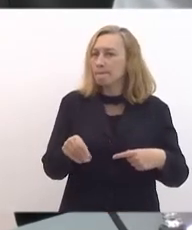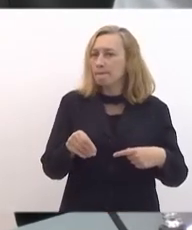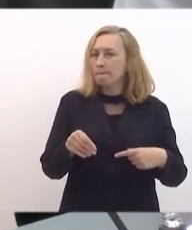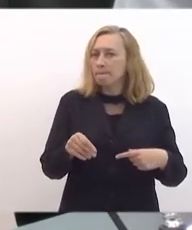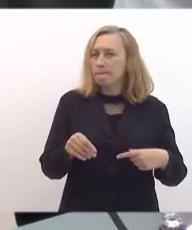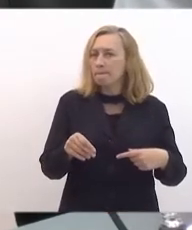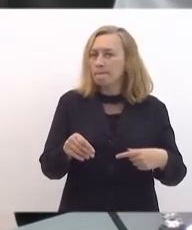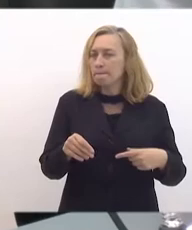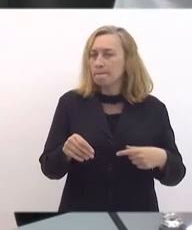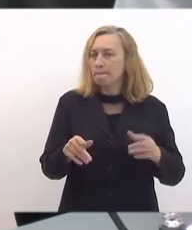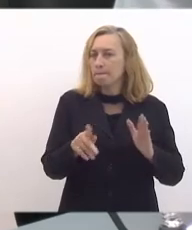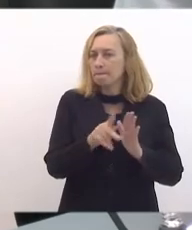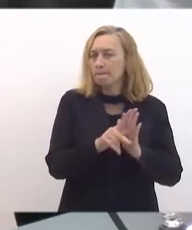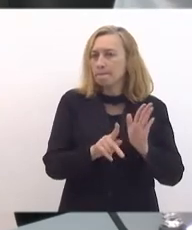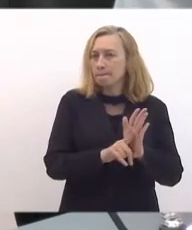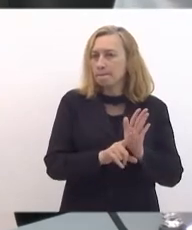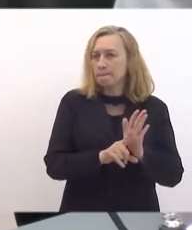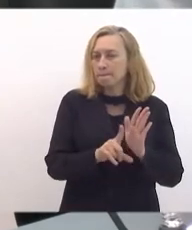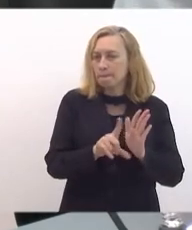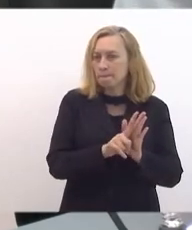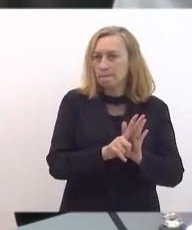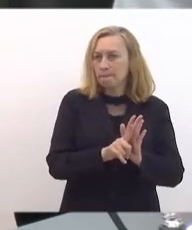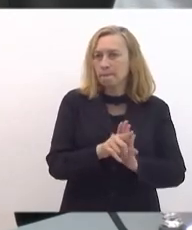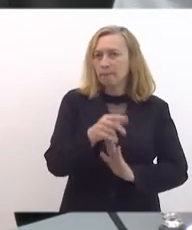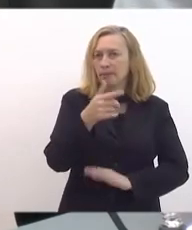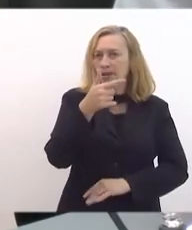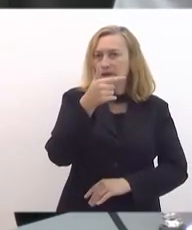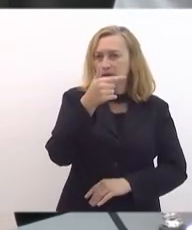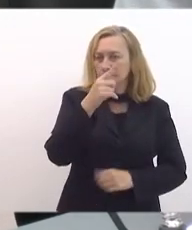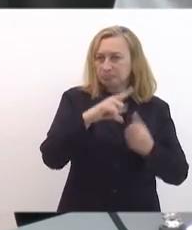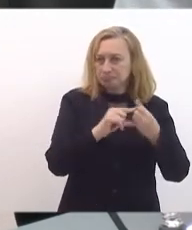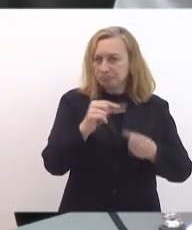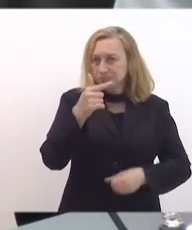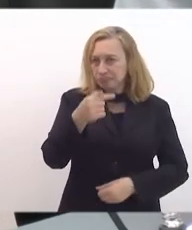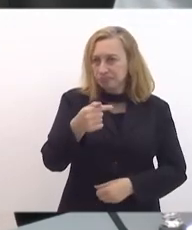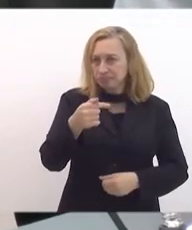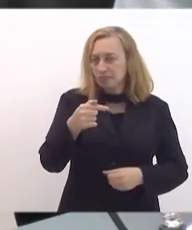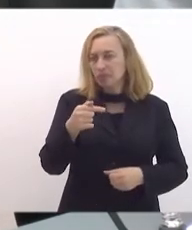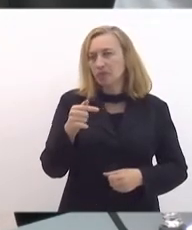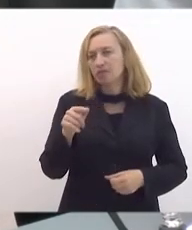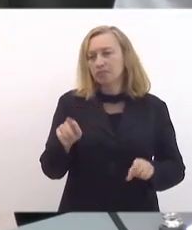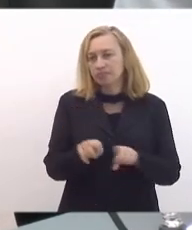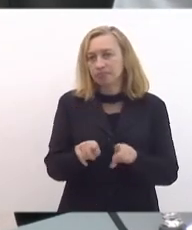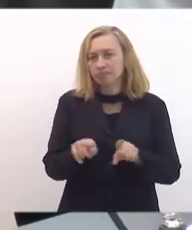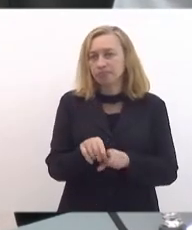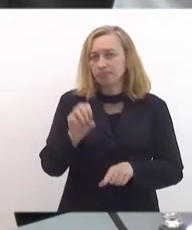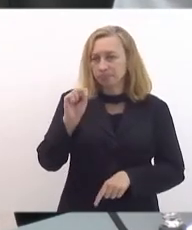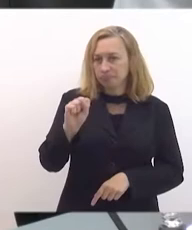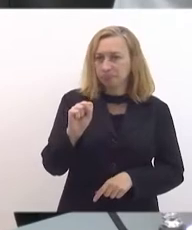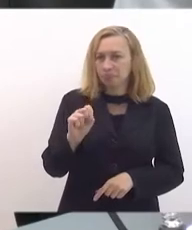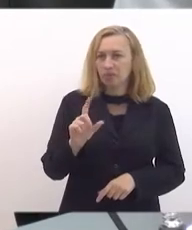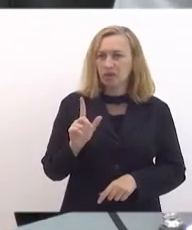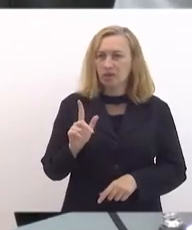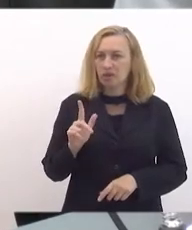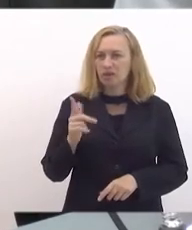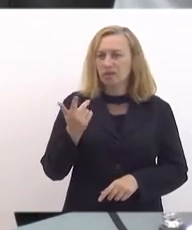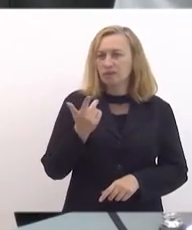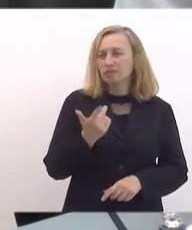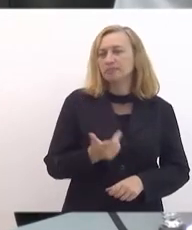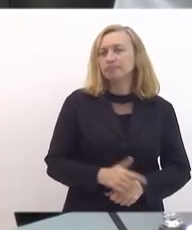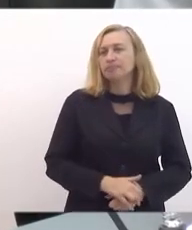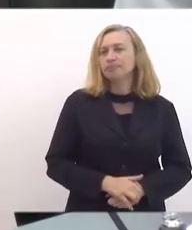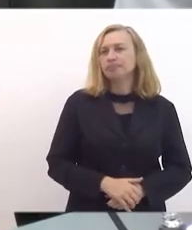deixe pele aqui do artigo sexto e oitavo fala graça similar a bom